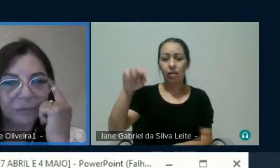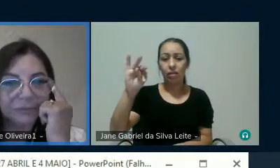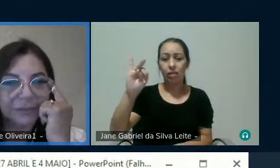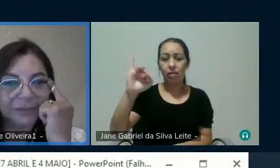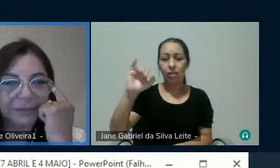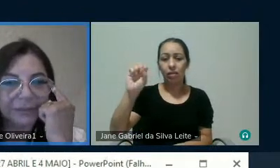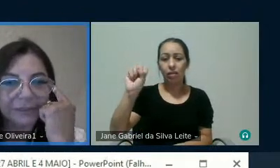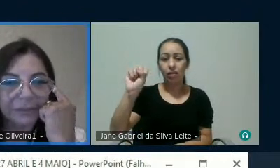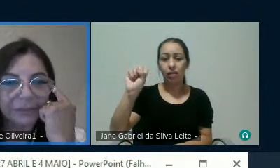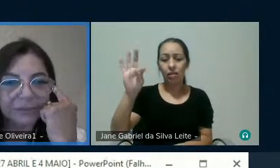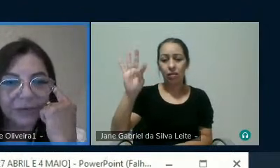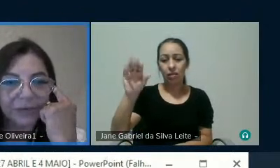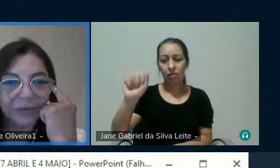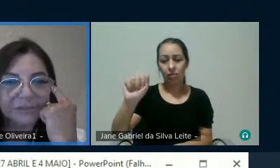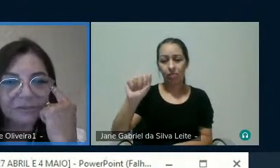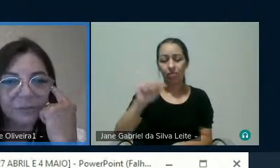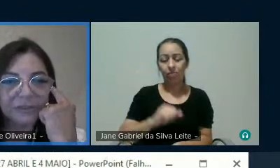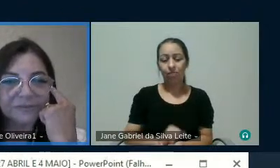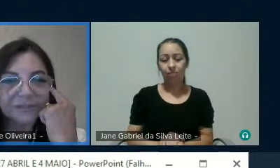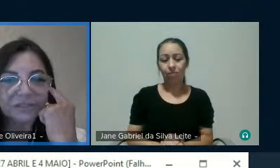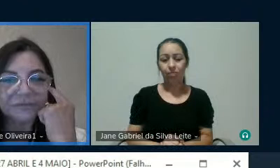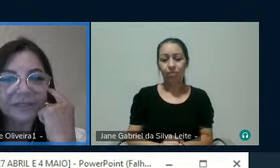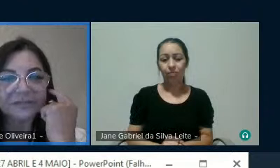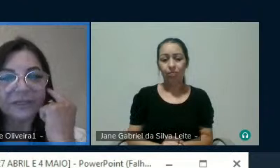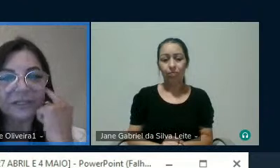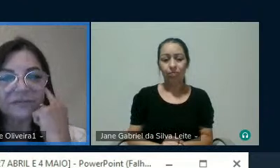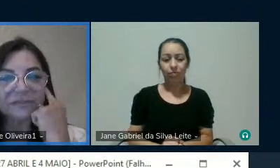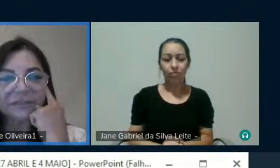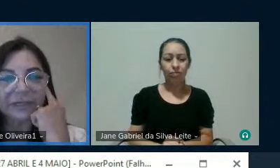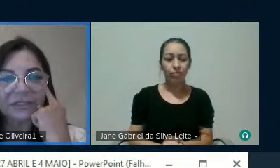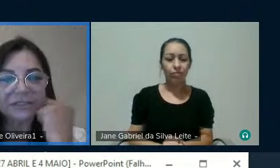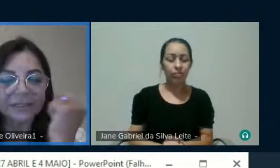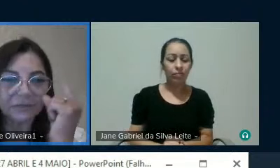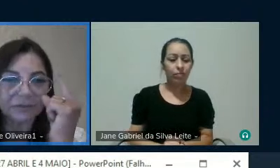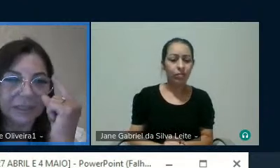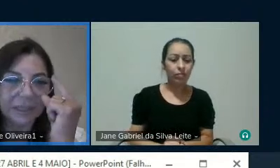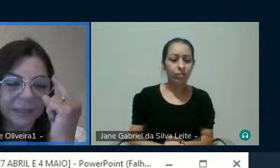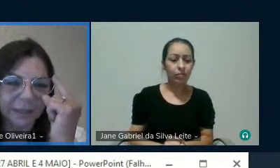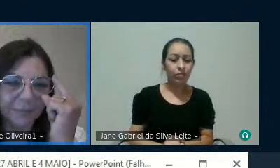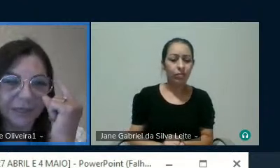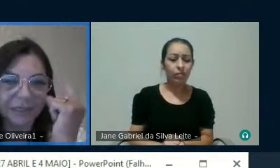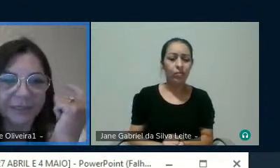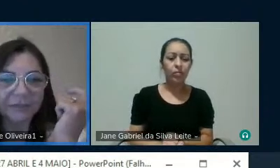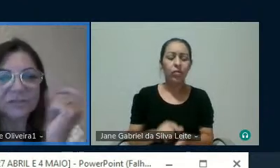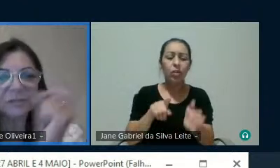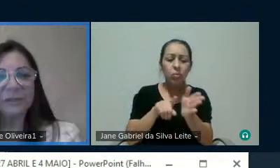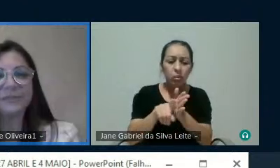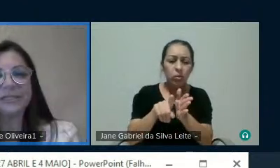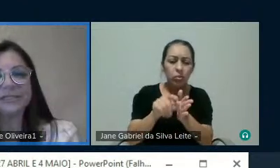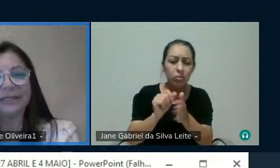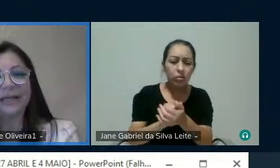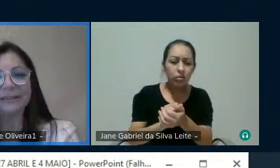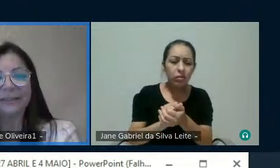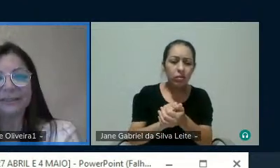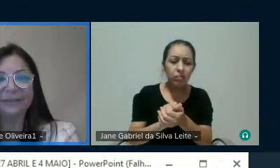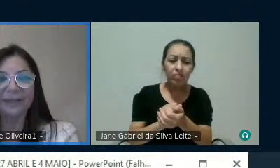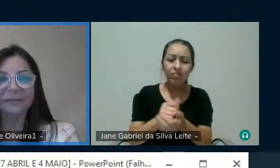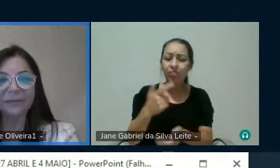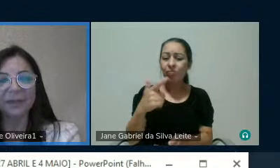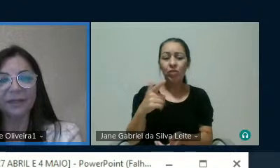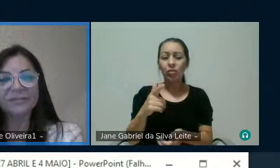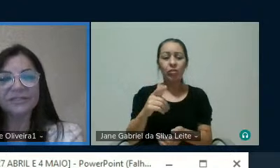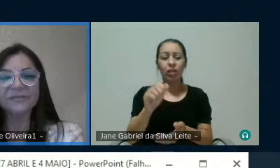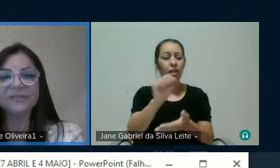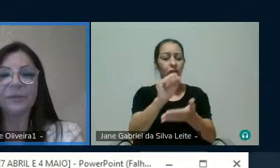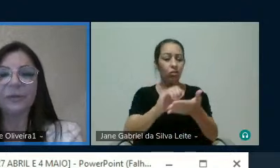Tem uma pergunta aqui. Entrei no portal e não estão disponíveis as atividades avaliativas referentes a essa aula. Marley, eu não disponibilizei nada ainda,